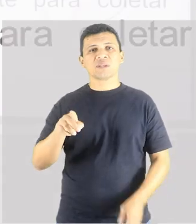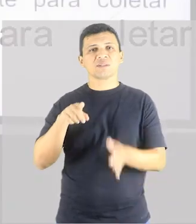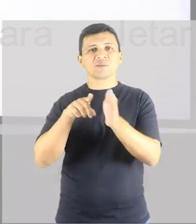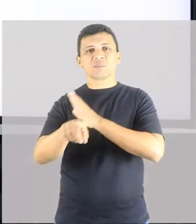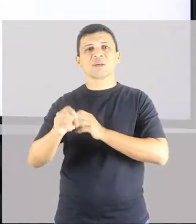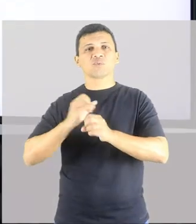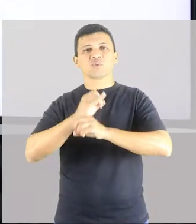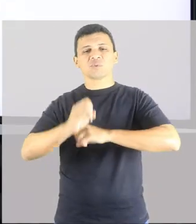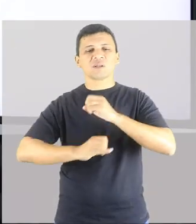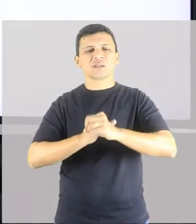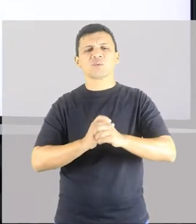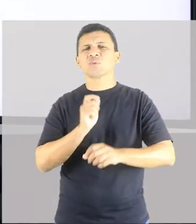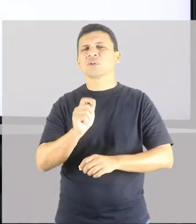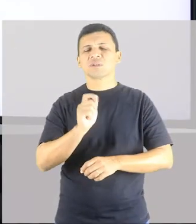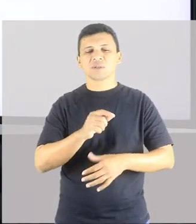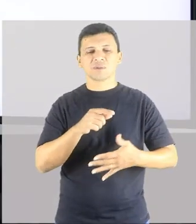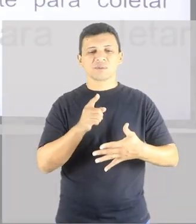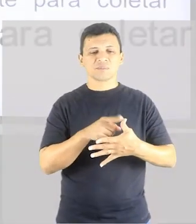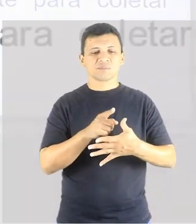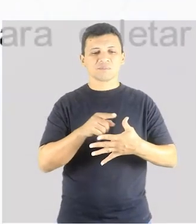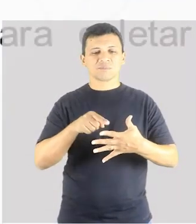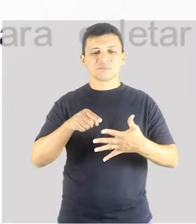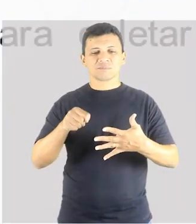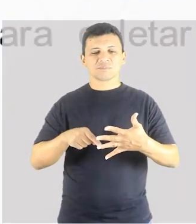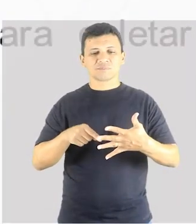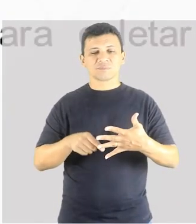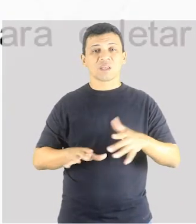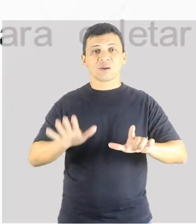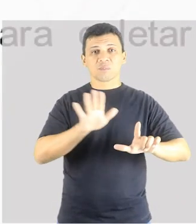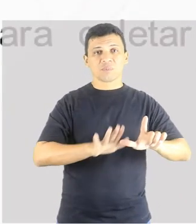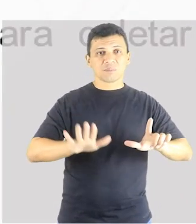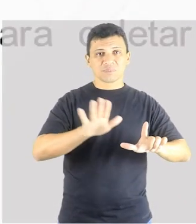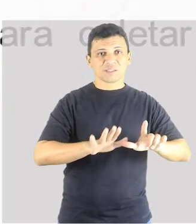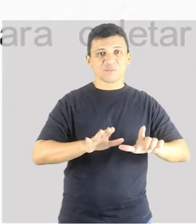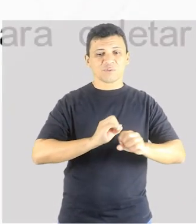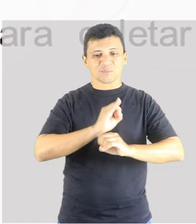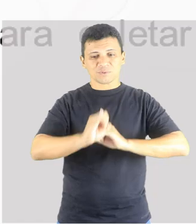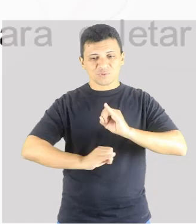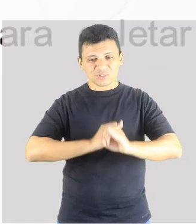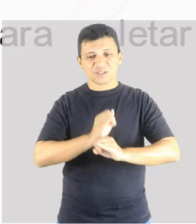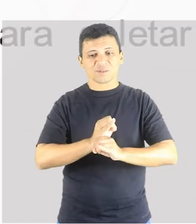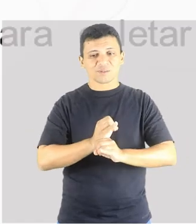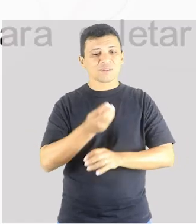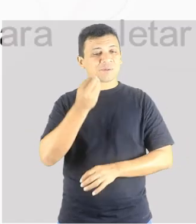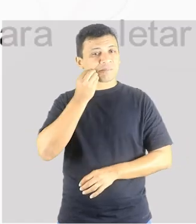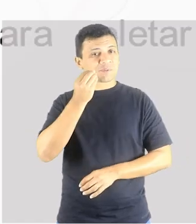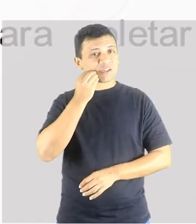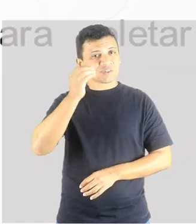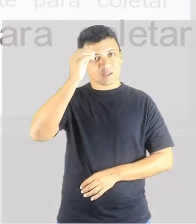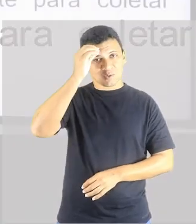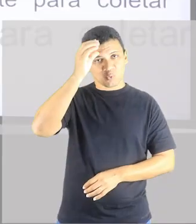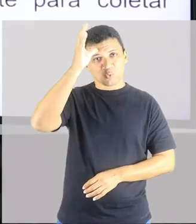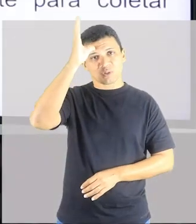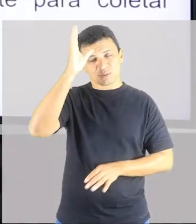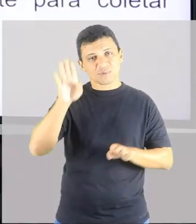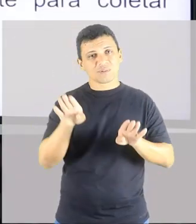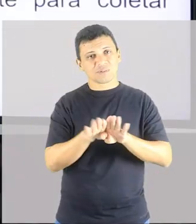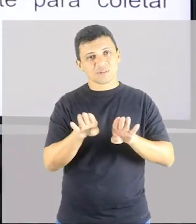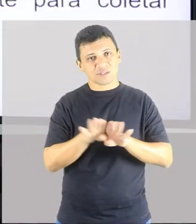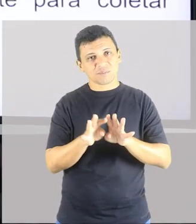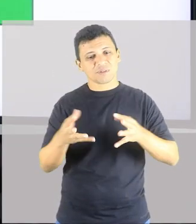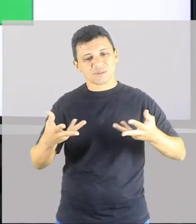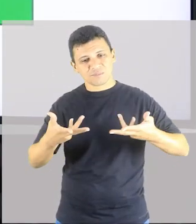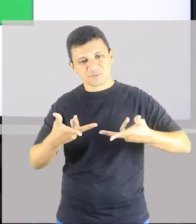online quiz. Seria, com base nas definições, uma plataforma digital para testar os nossos conhecimentos